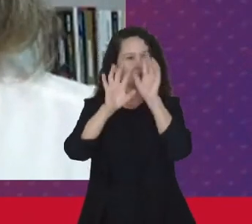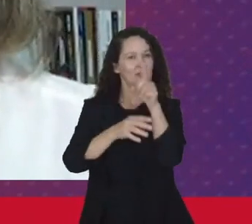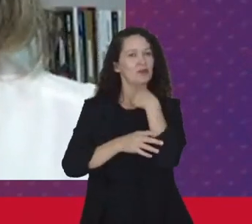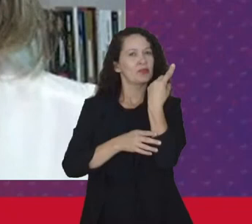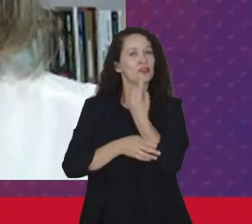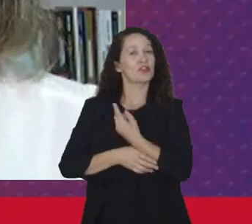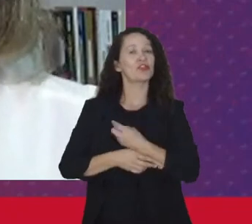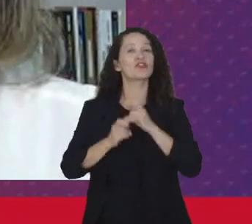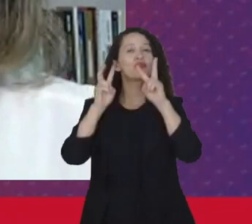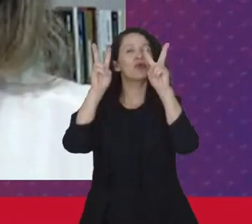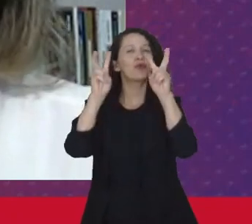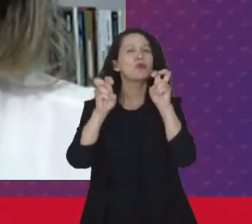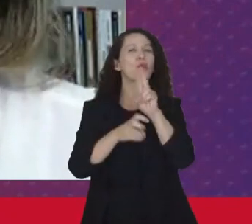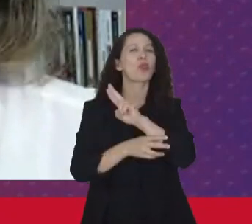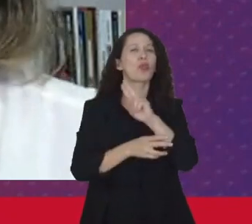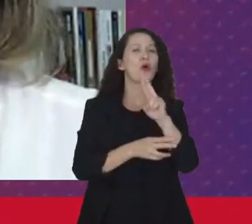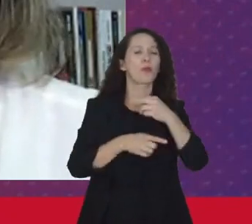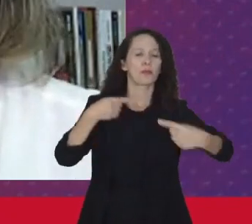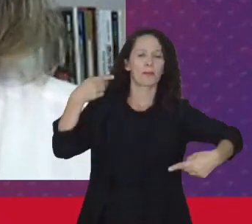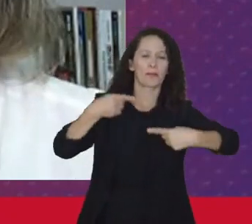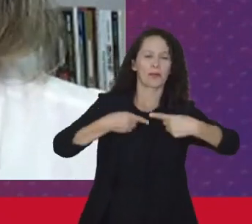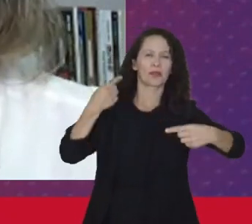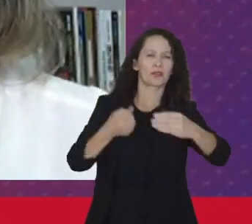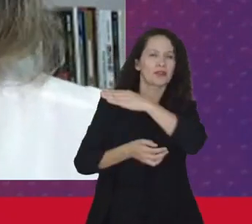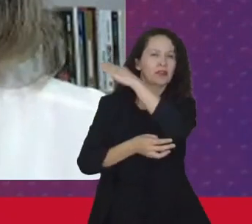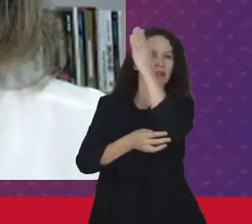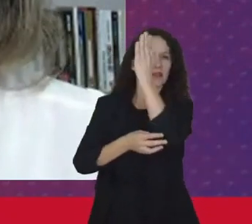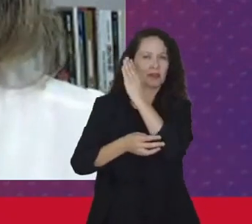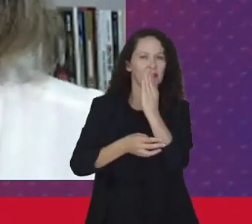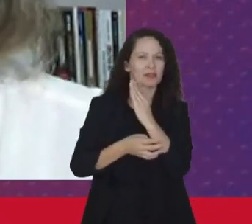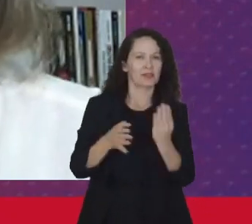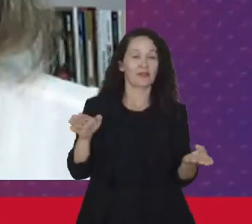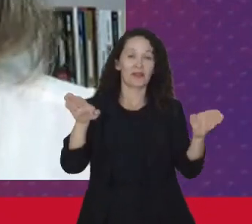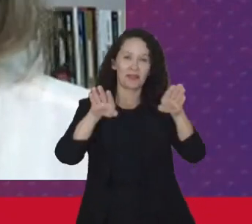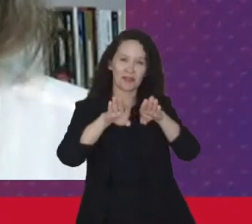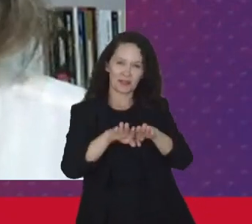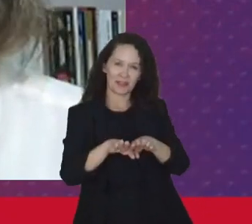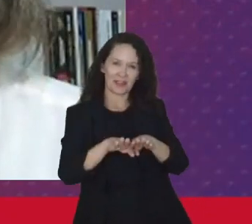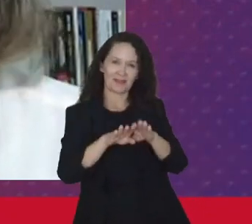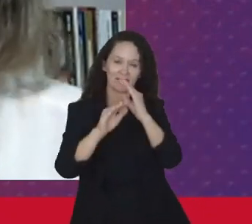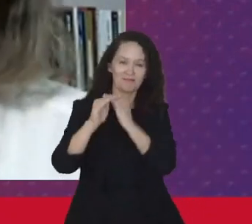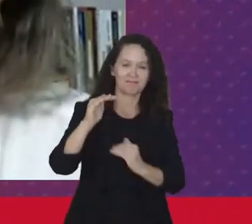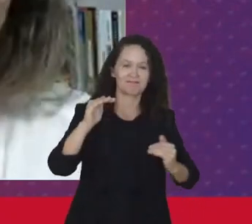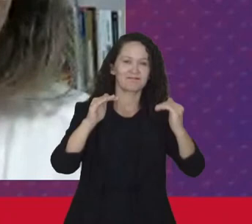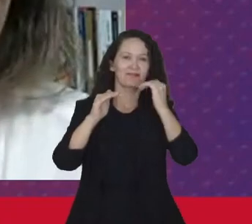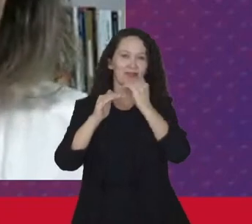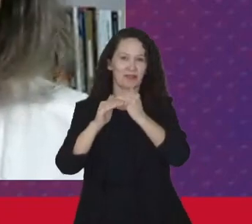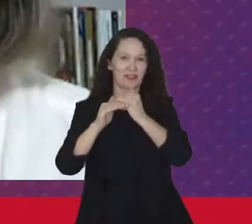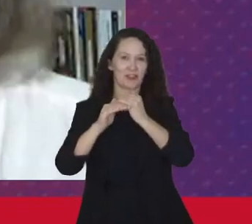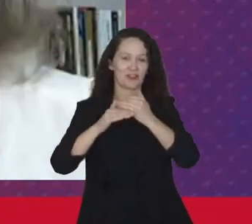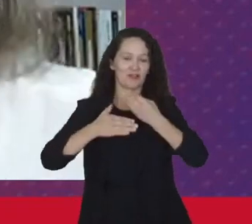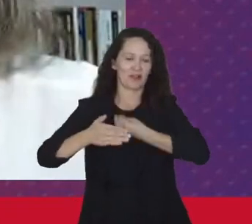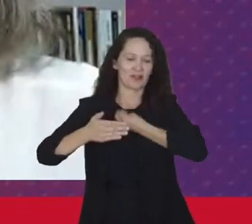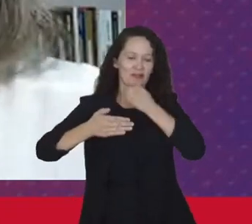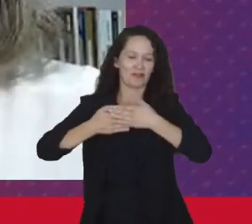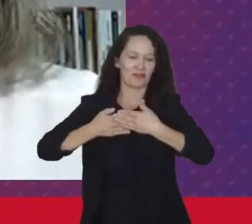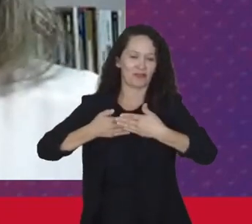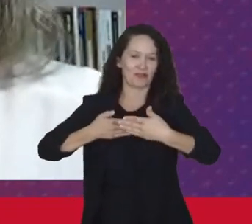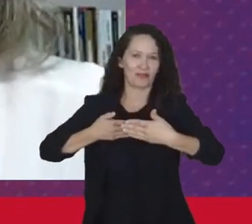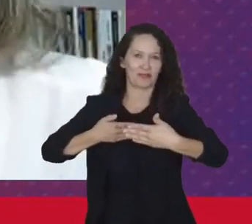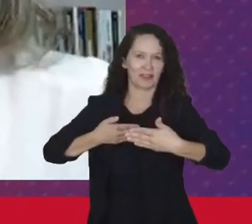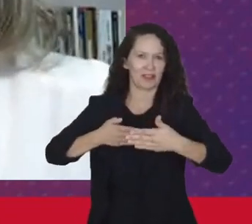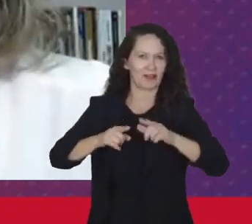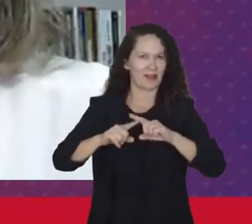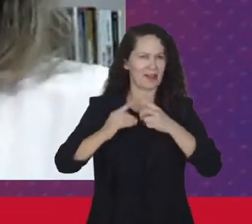seu título o nome de Política Nacional Inclusiva e Equitativa e ao longo da vida. Mas, na